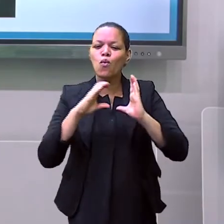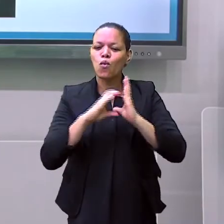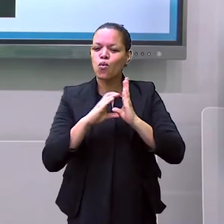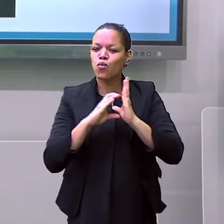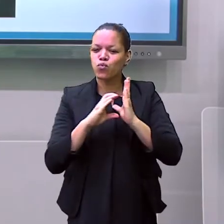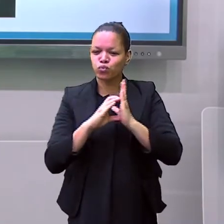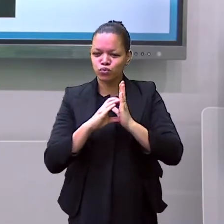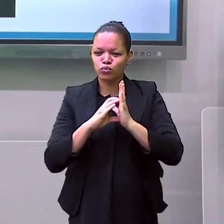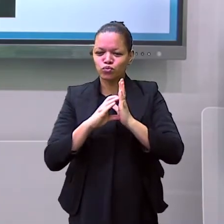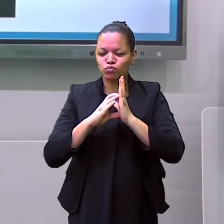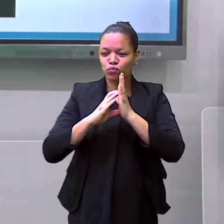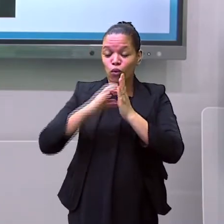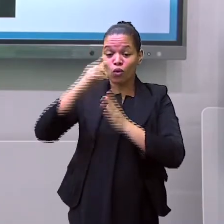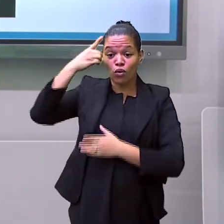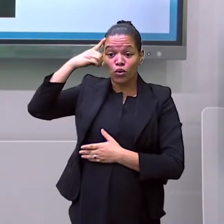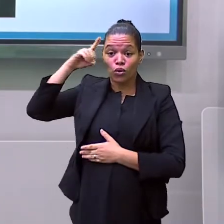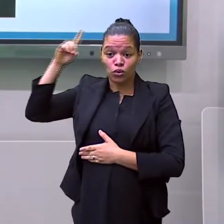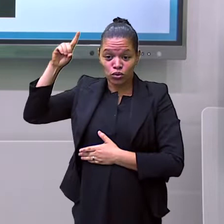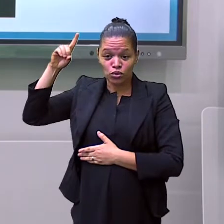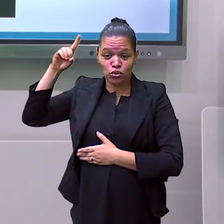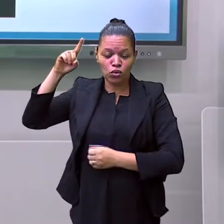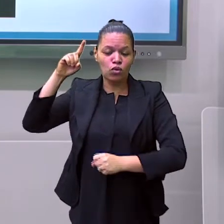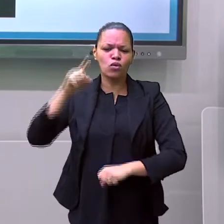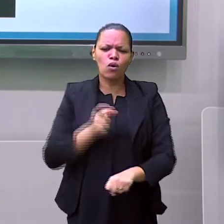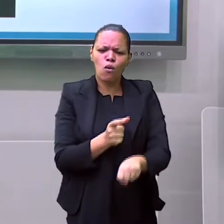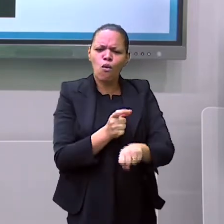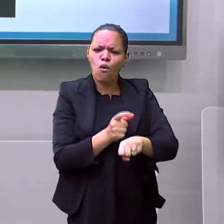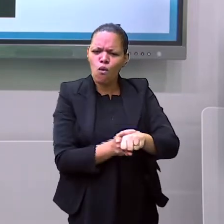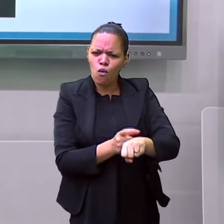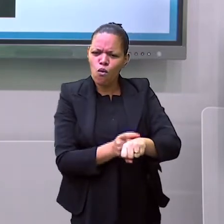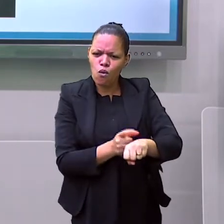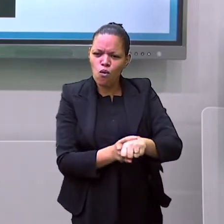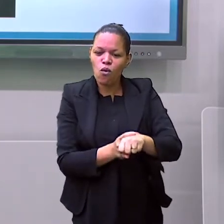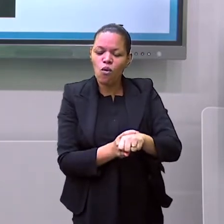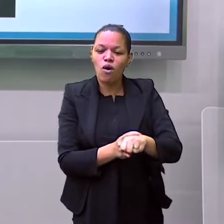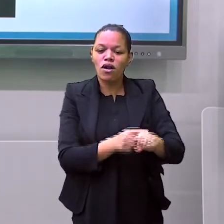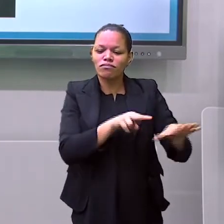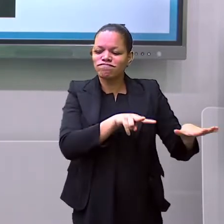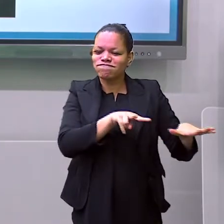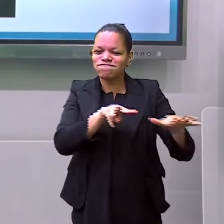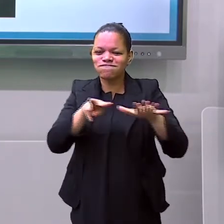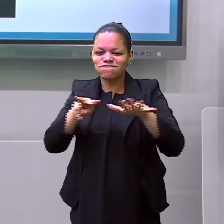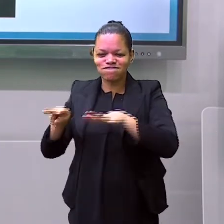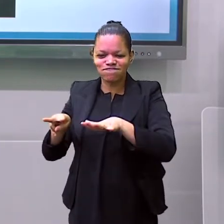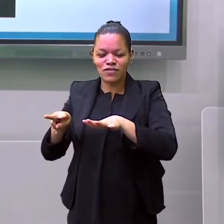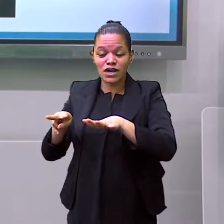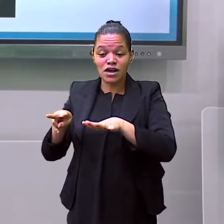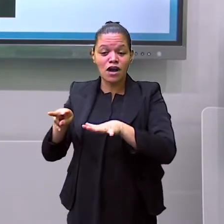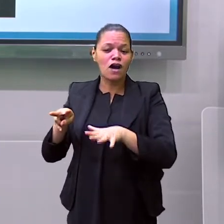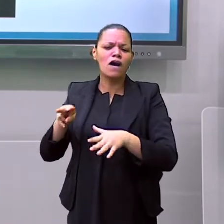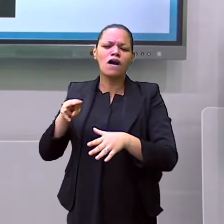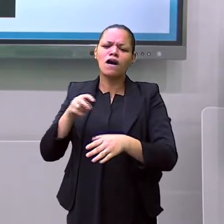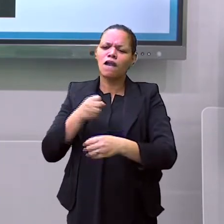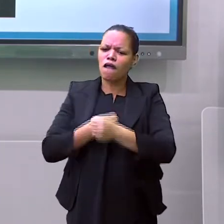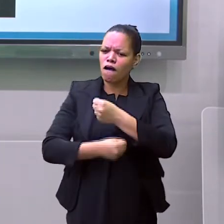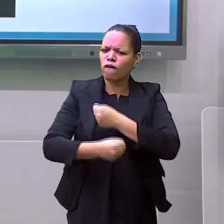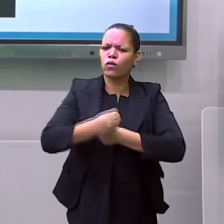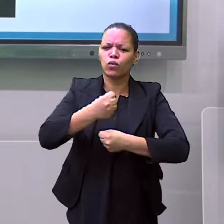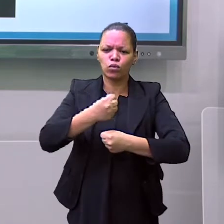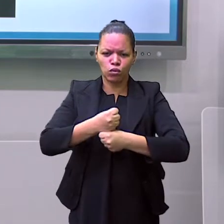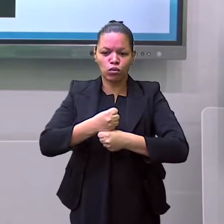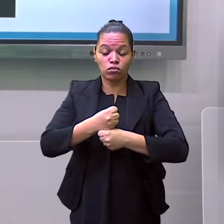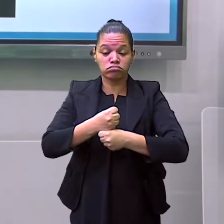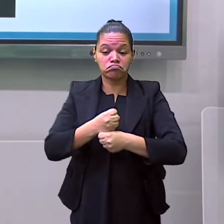Esses conceitos, eles foram organizados e registrados em tabelas e são chamadas